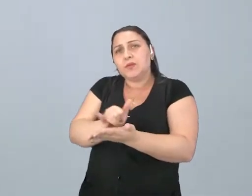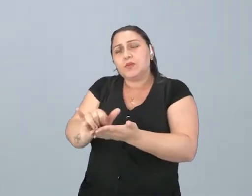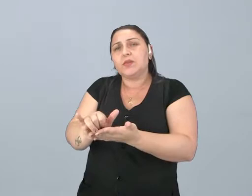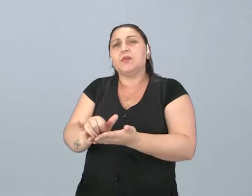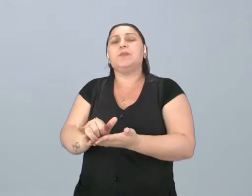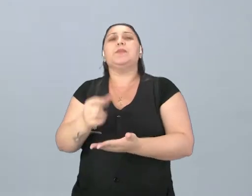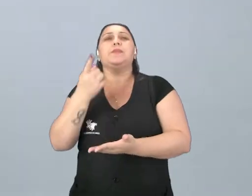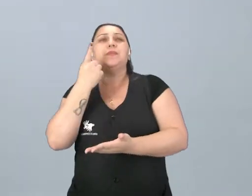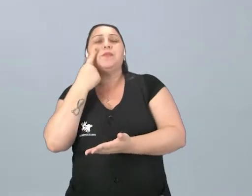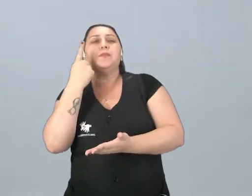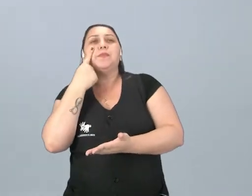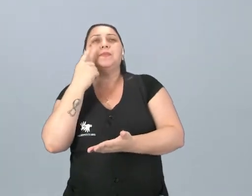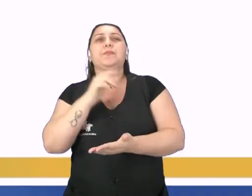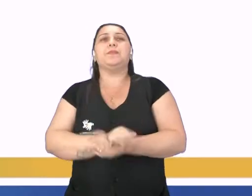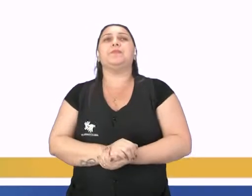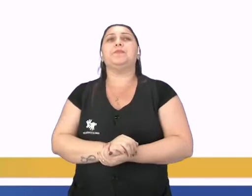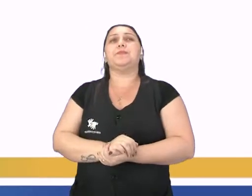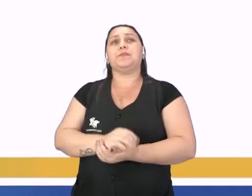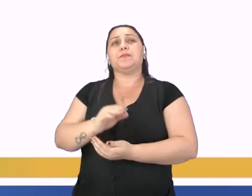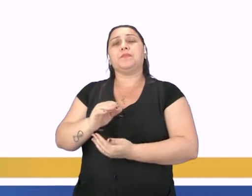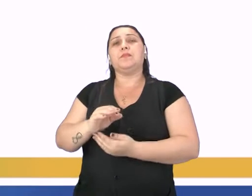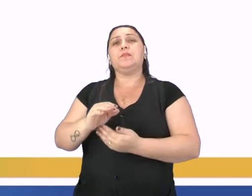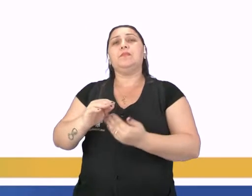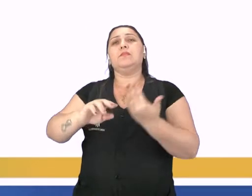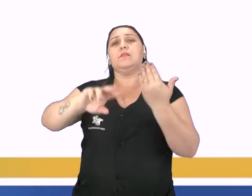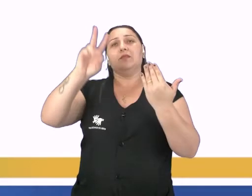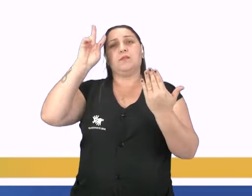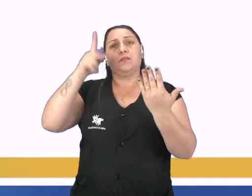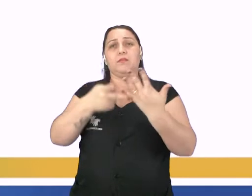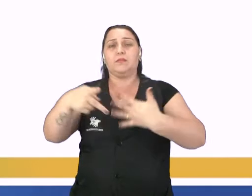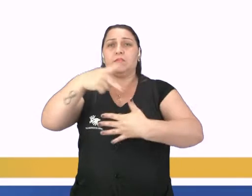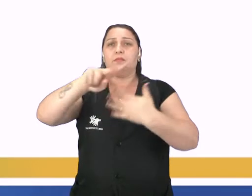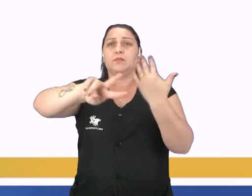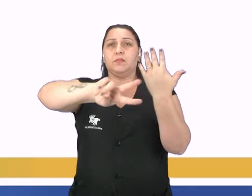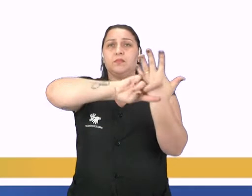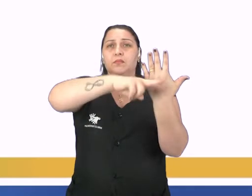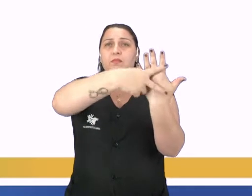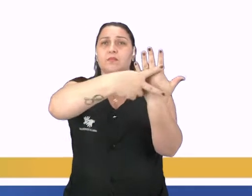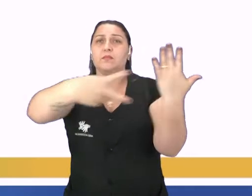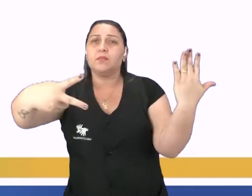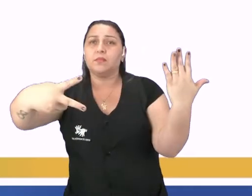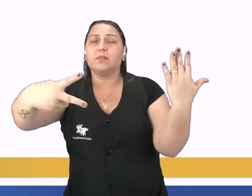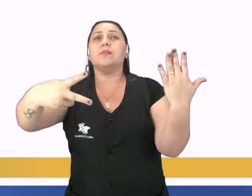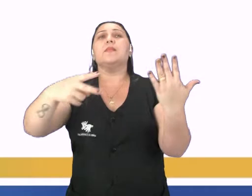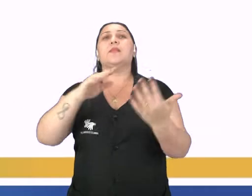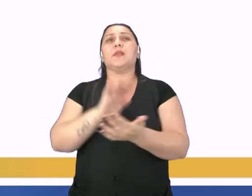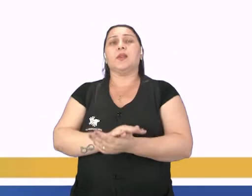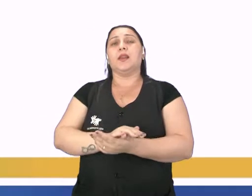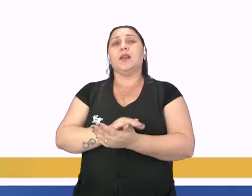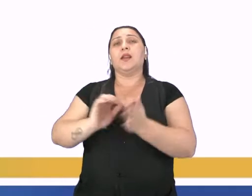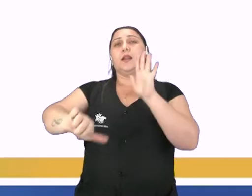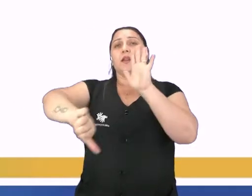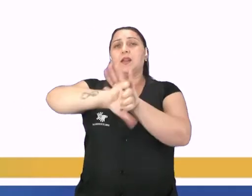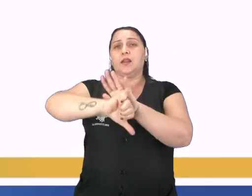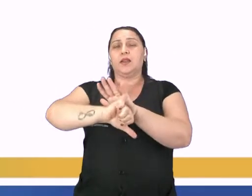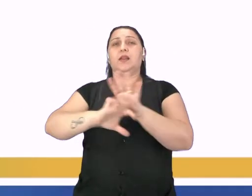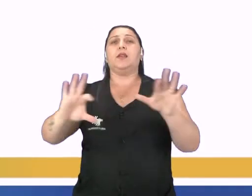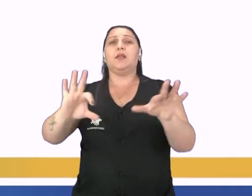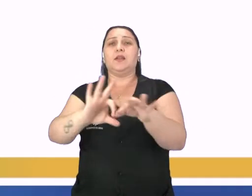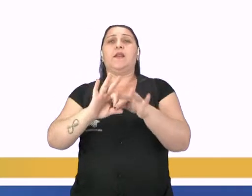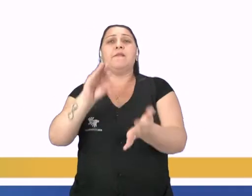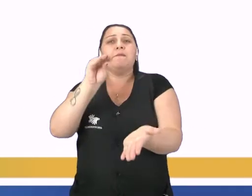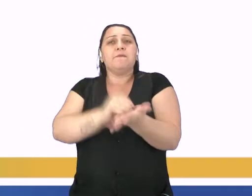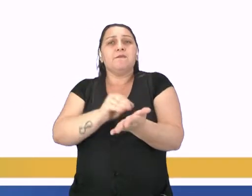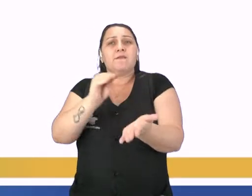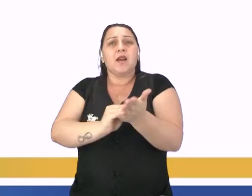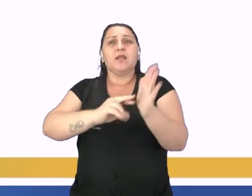Continuando, observe. As principais causas dessa crise de 29. As principais causas da crise estão ligadas à falta